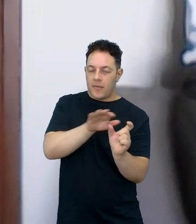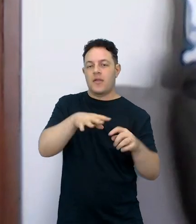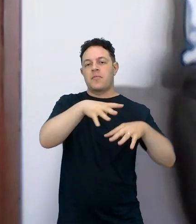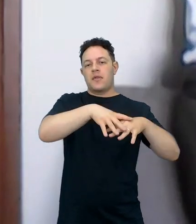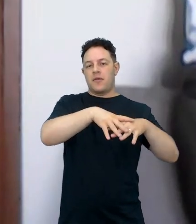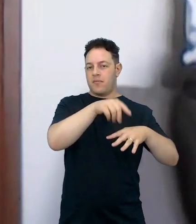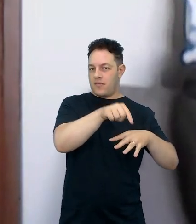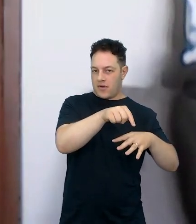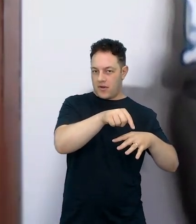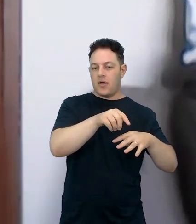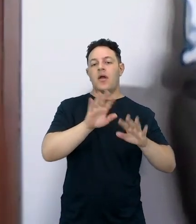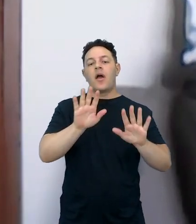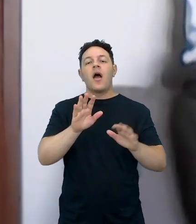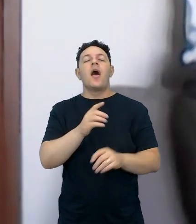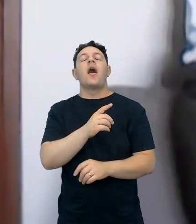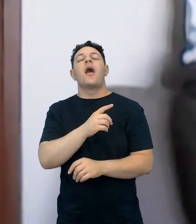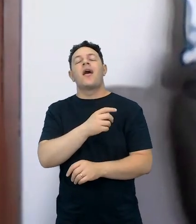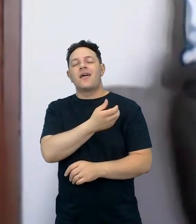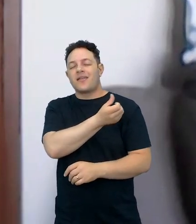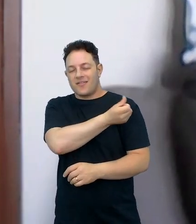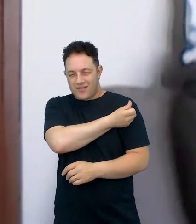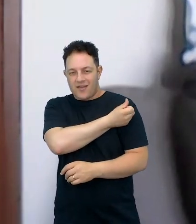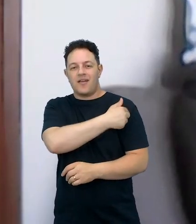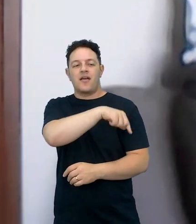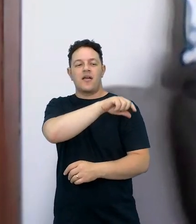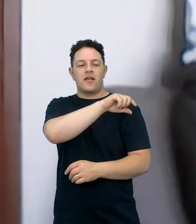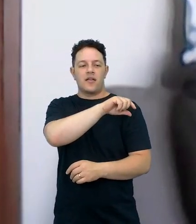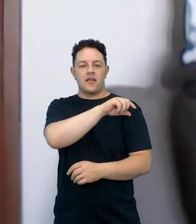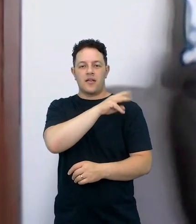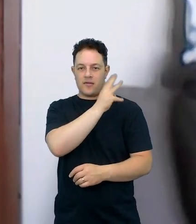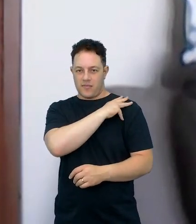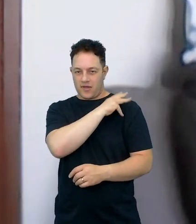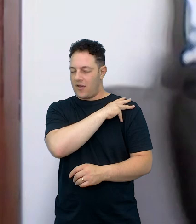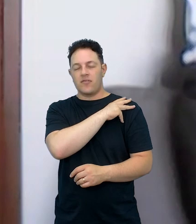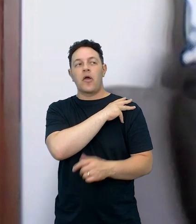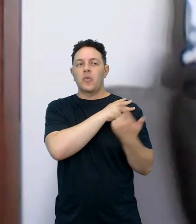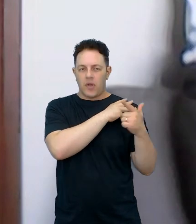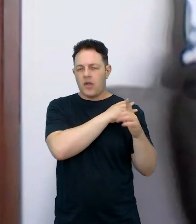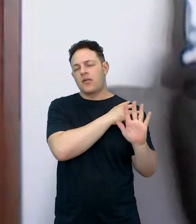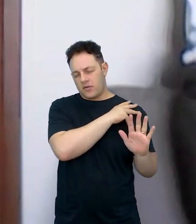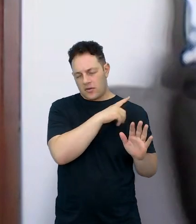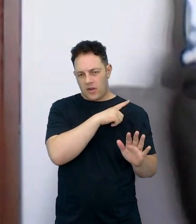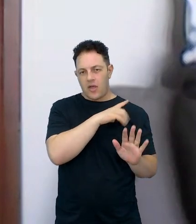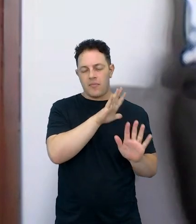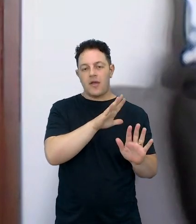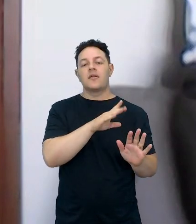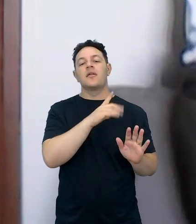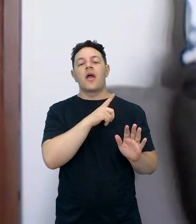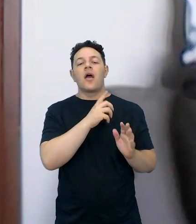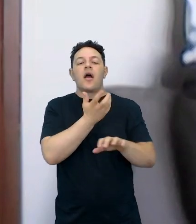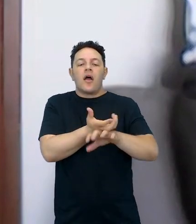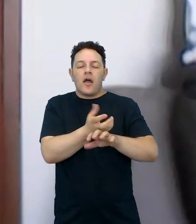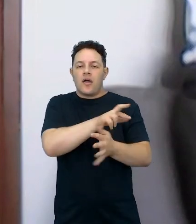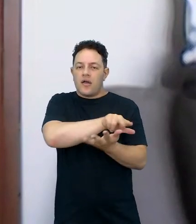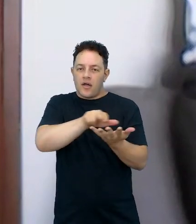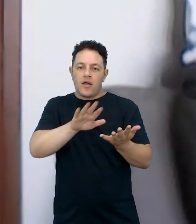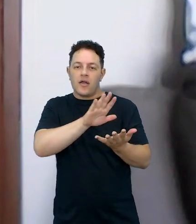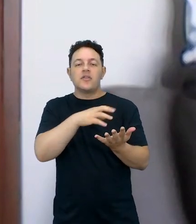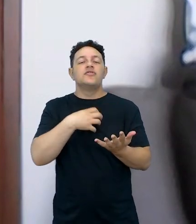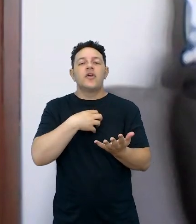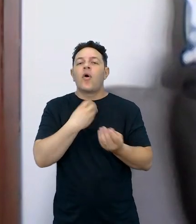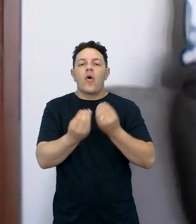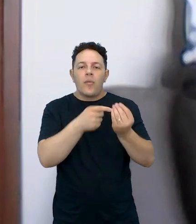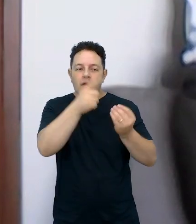não que o médio não tenha, é que no médio a gente aprofunda, tá? Definido como as competências e habilidades de